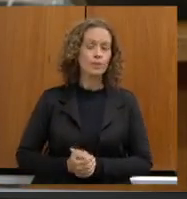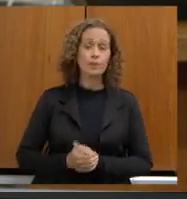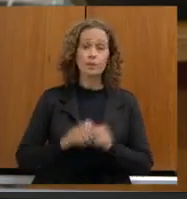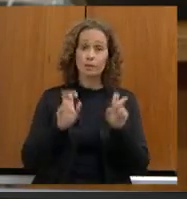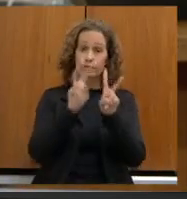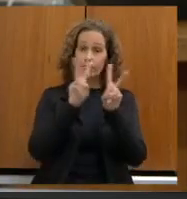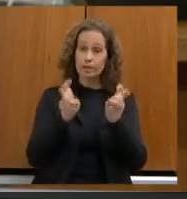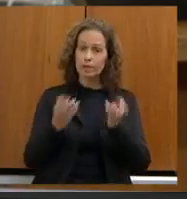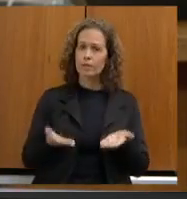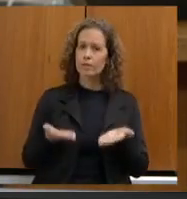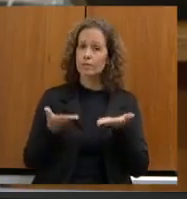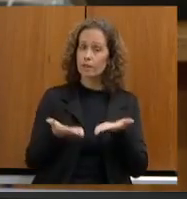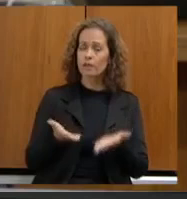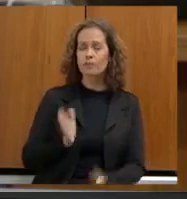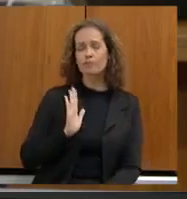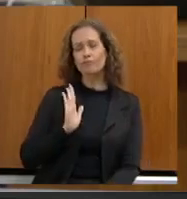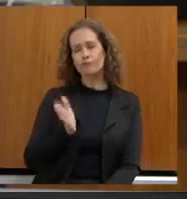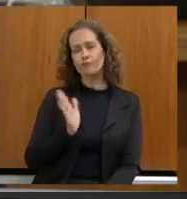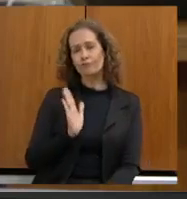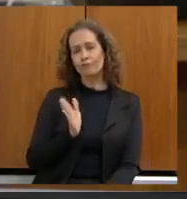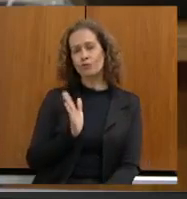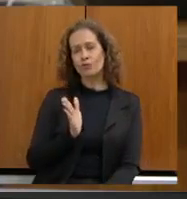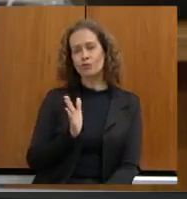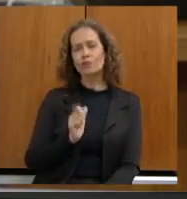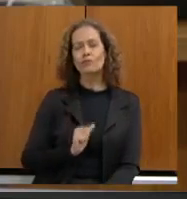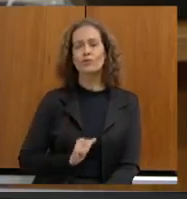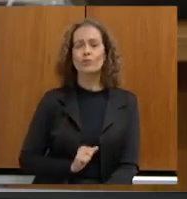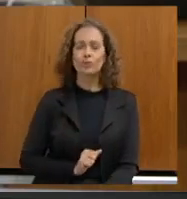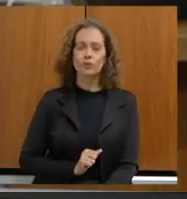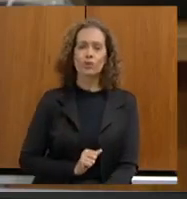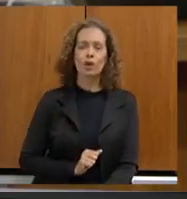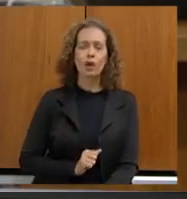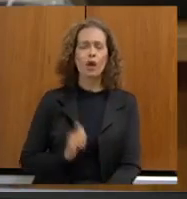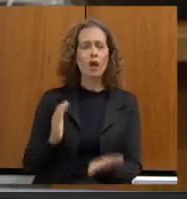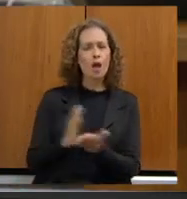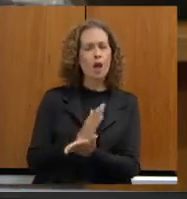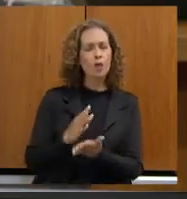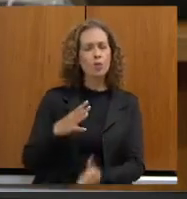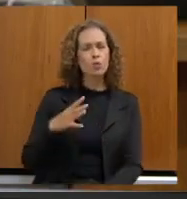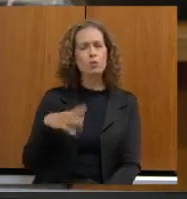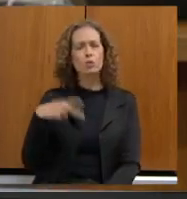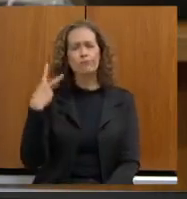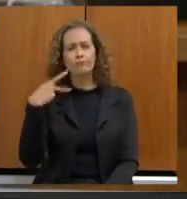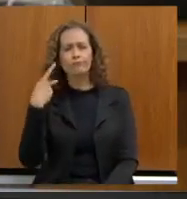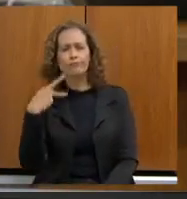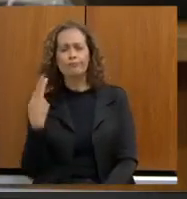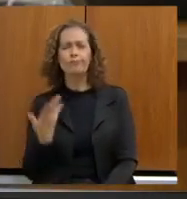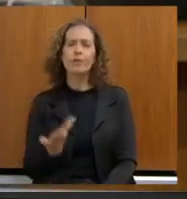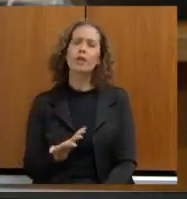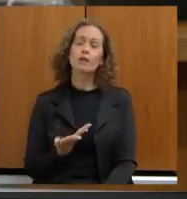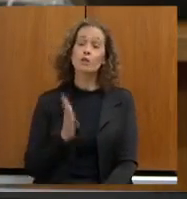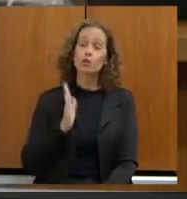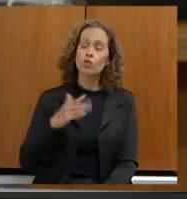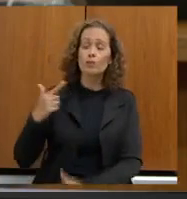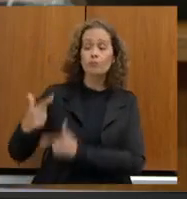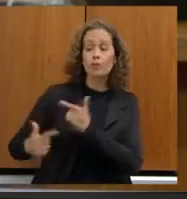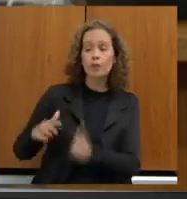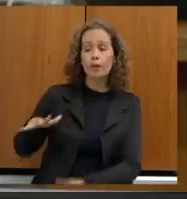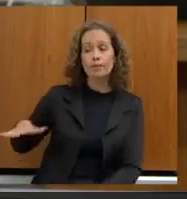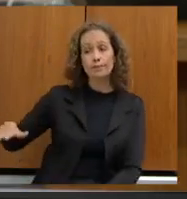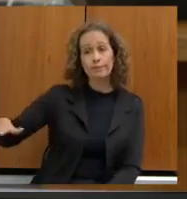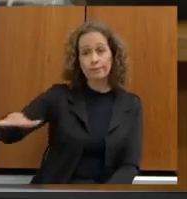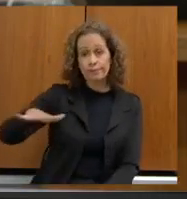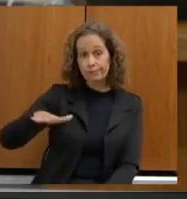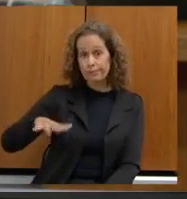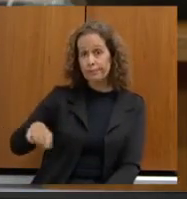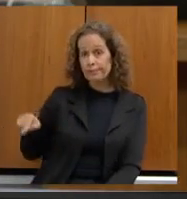tema já foi objeto tem sido objeto de alguns parlamentares que também atuam na região do Vale do